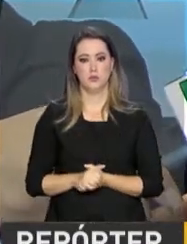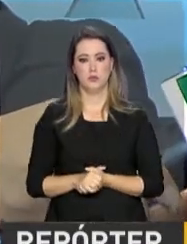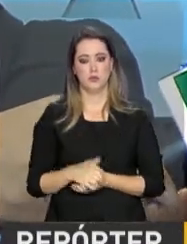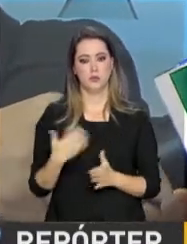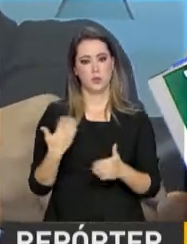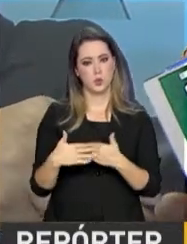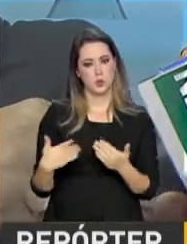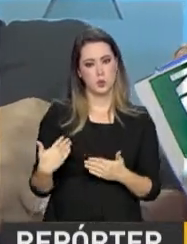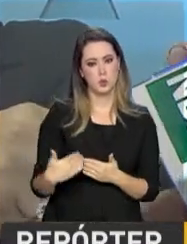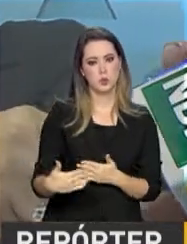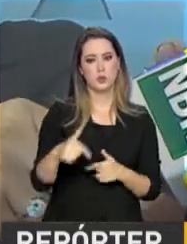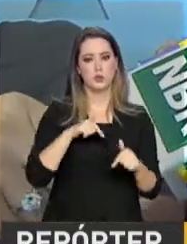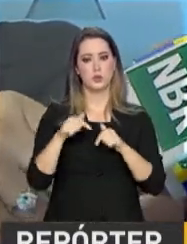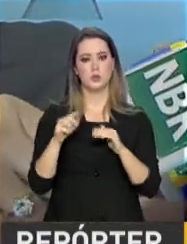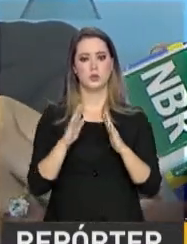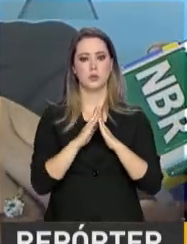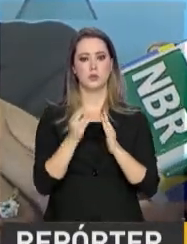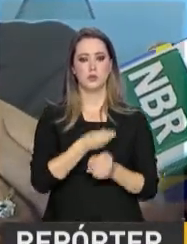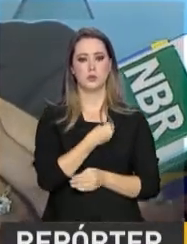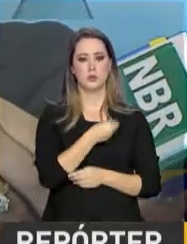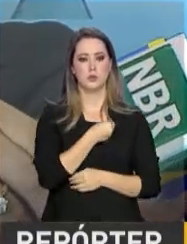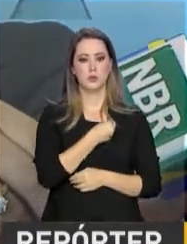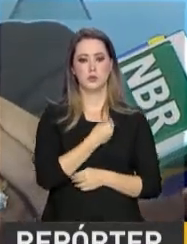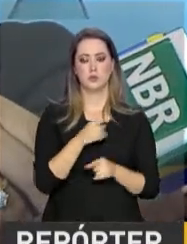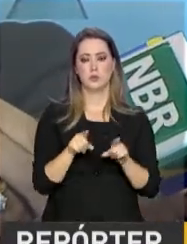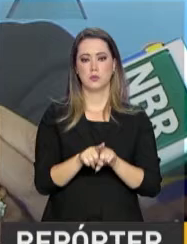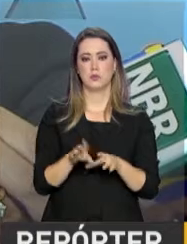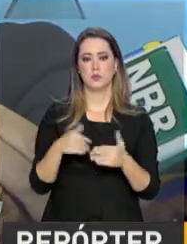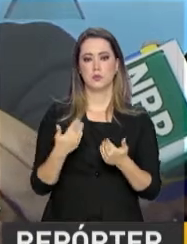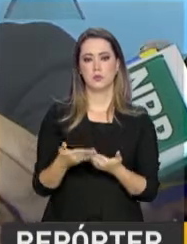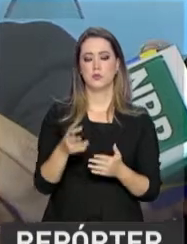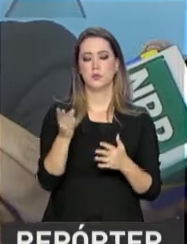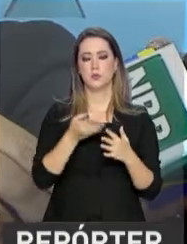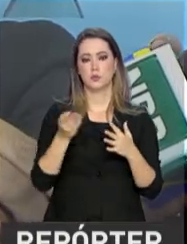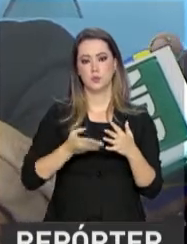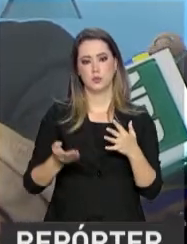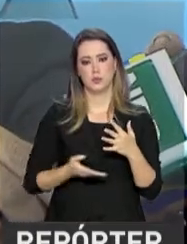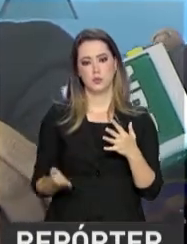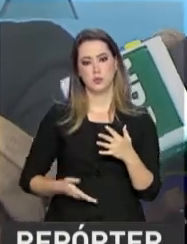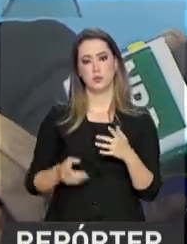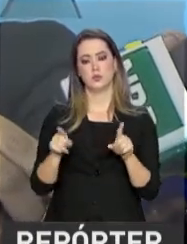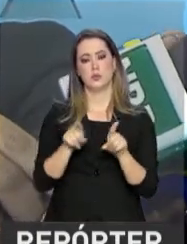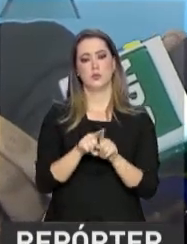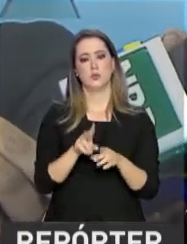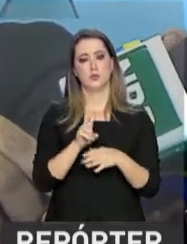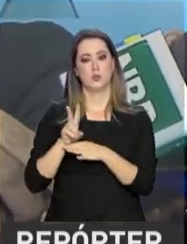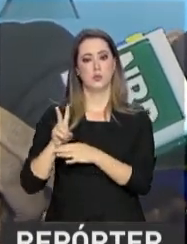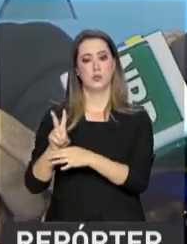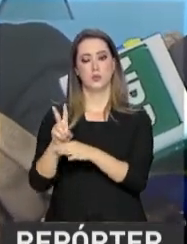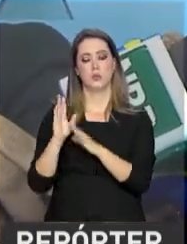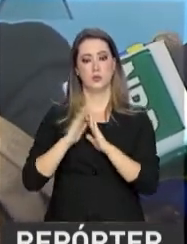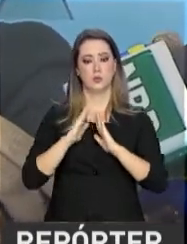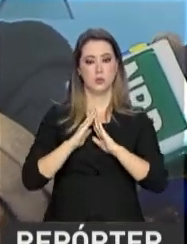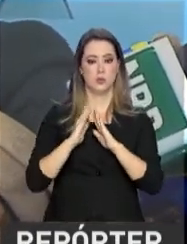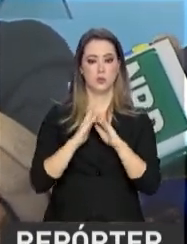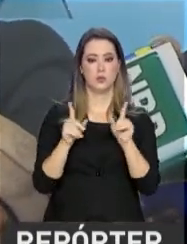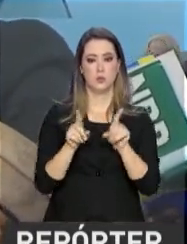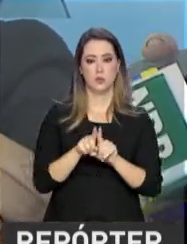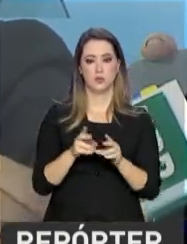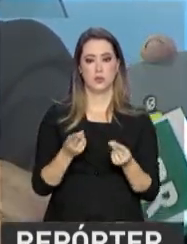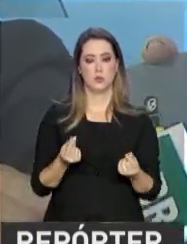casa minha vida como é o financiamento habitacional além do do